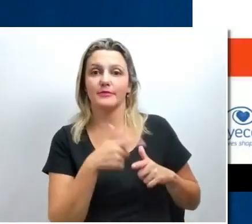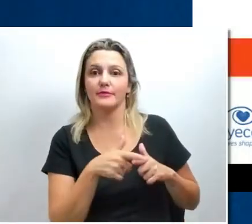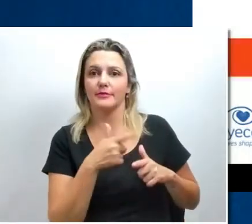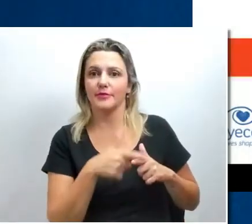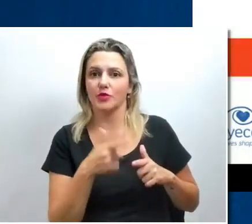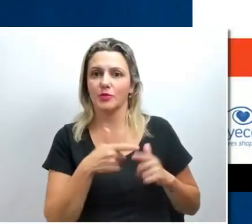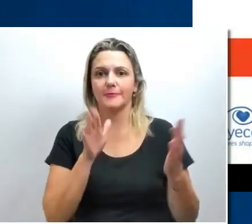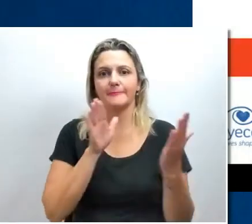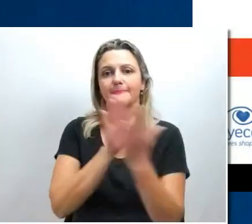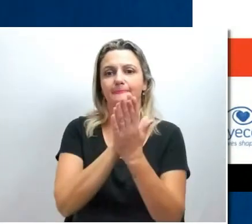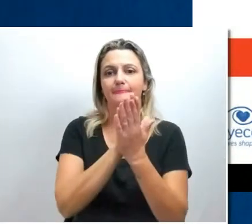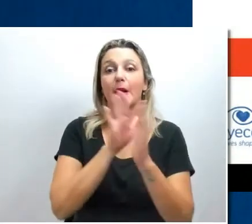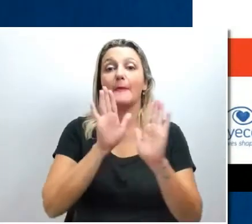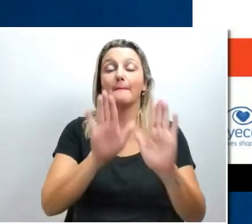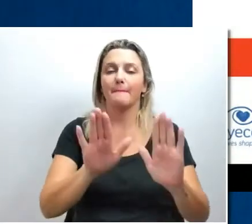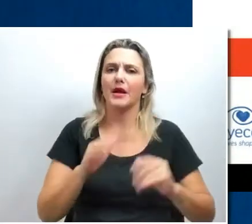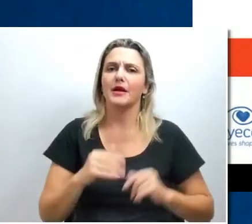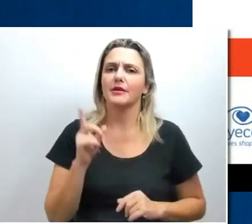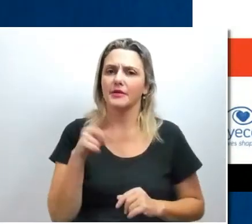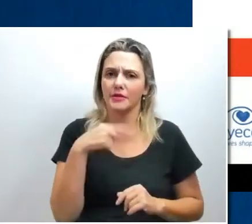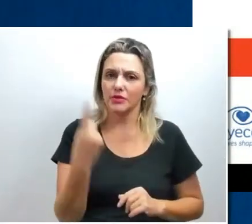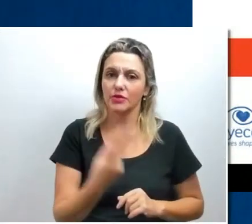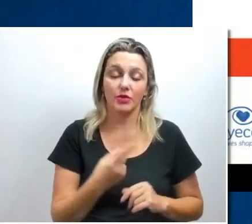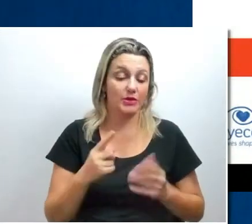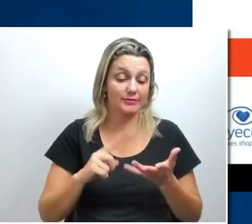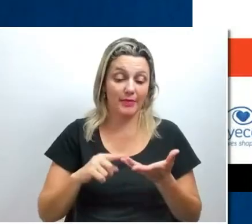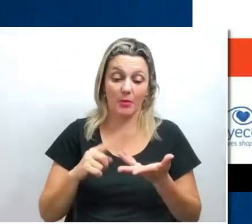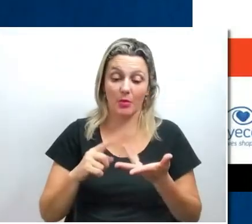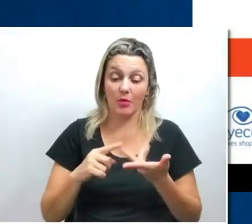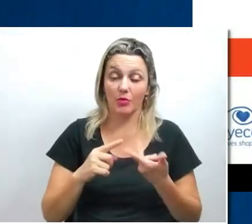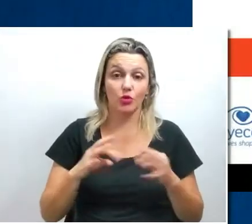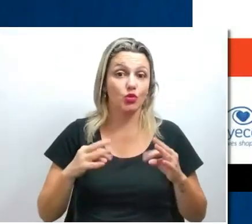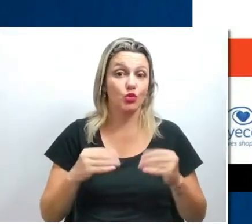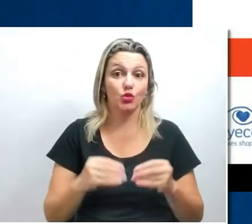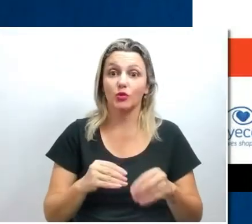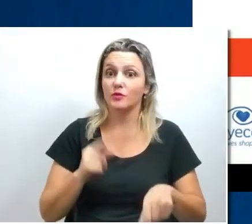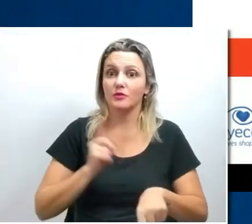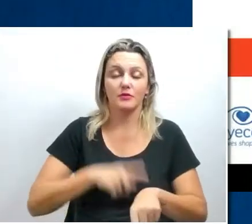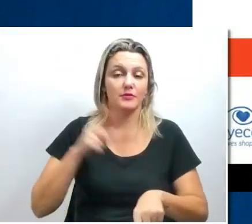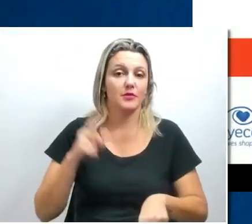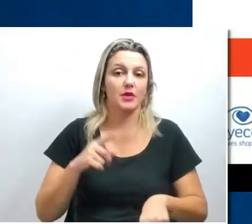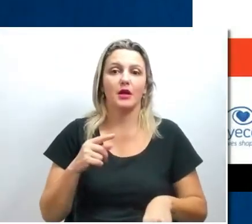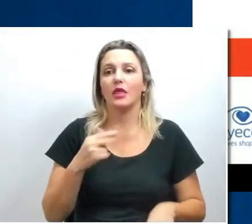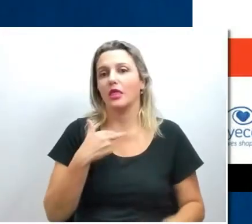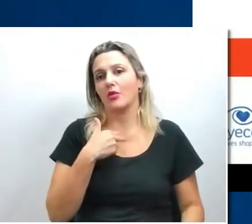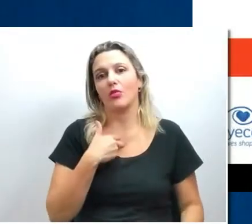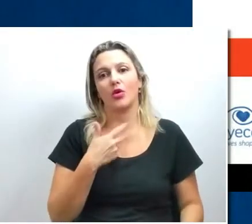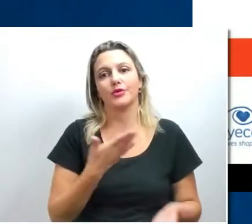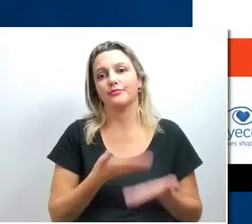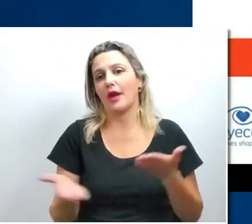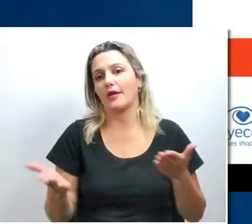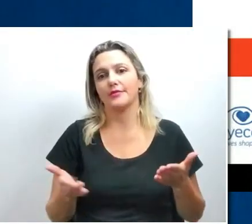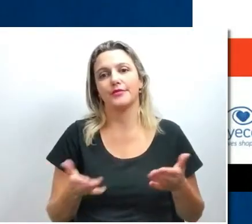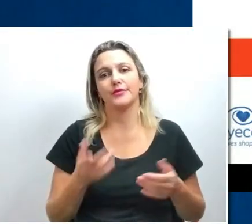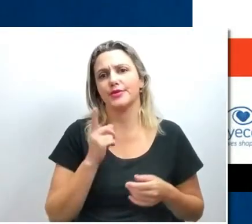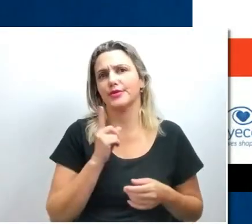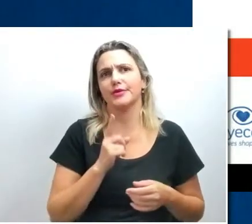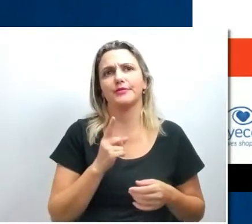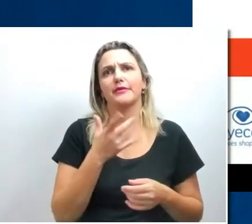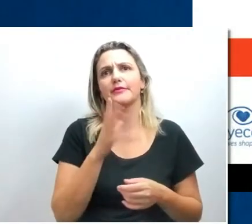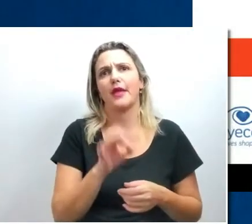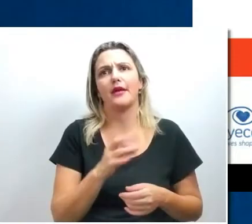mas o problema é que nós necessitamos fazer tudo isso ao mesmo tempo. Nós não podemos mais perder mais 1, 2, 3 décadas,